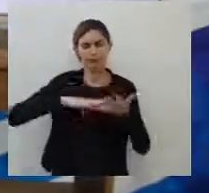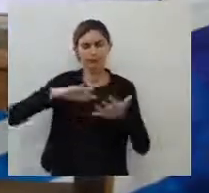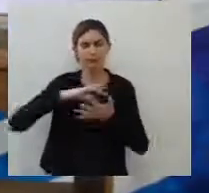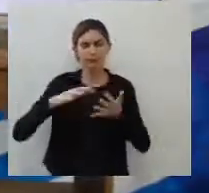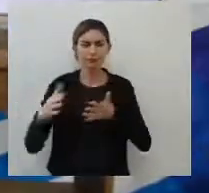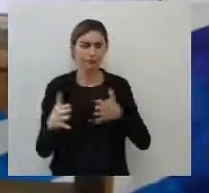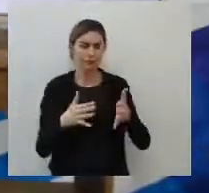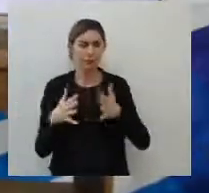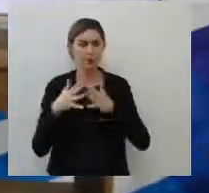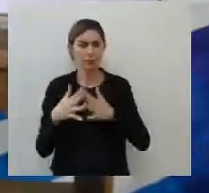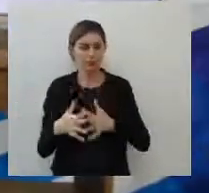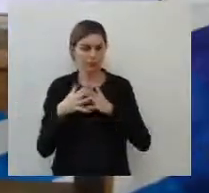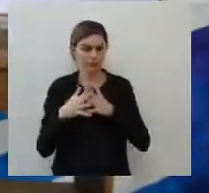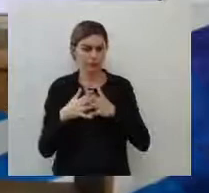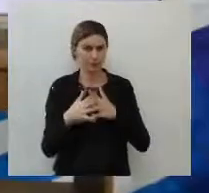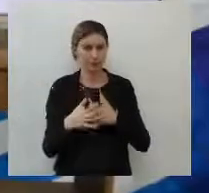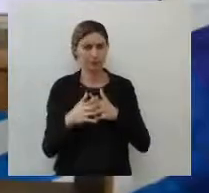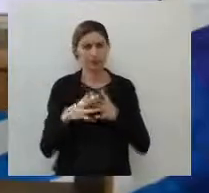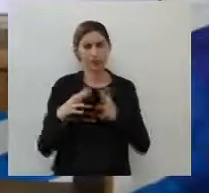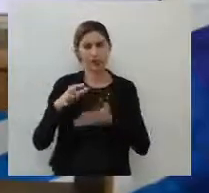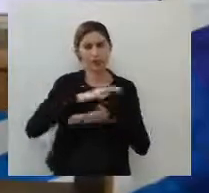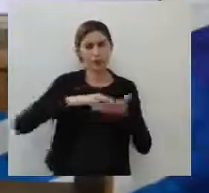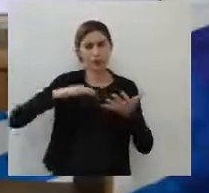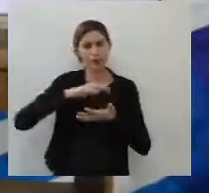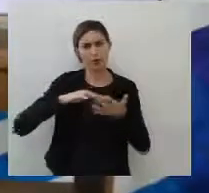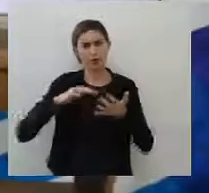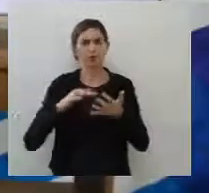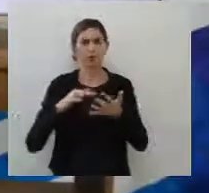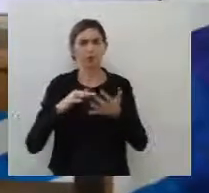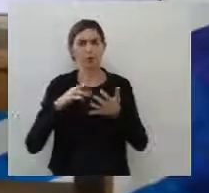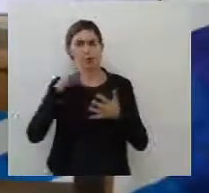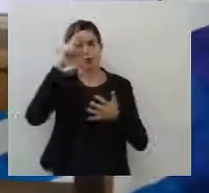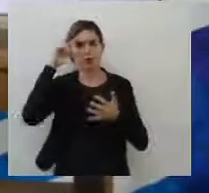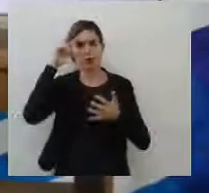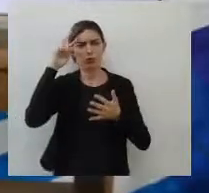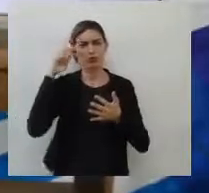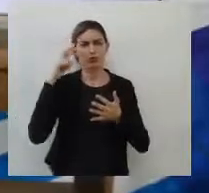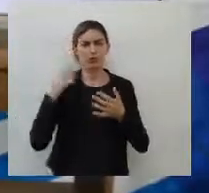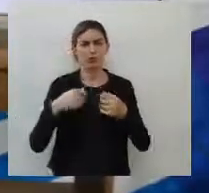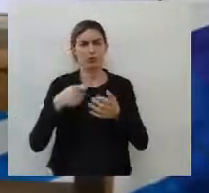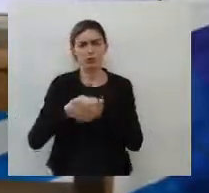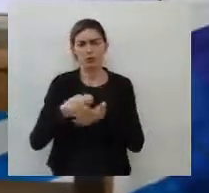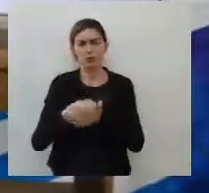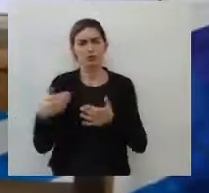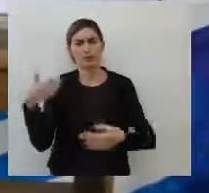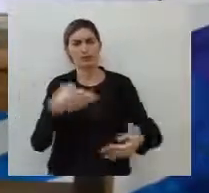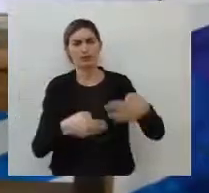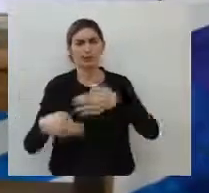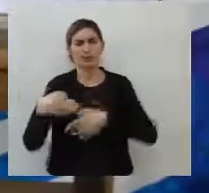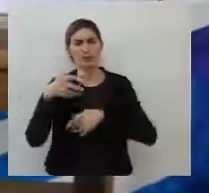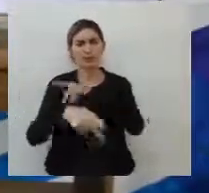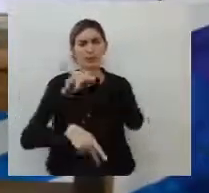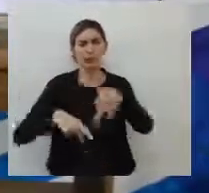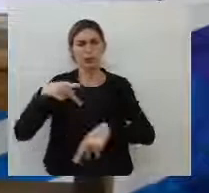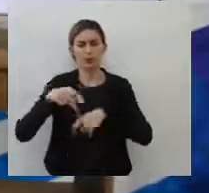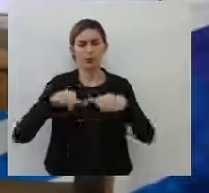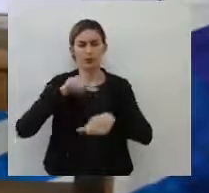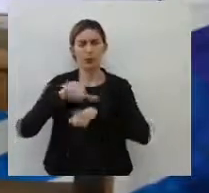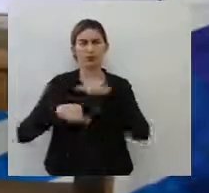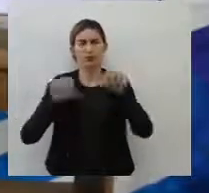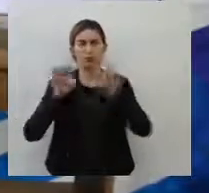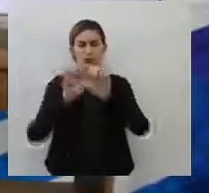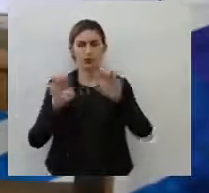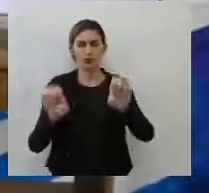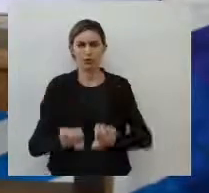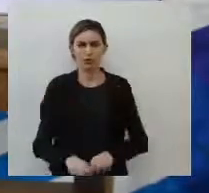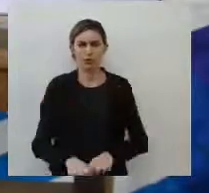meio complexo. Revolução, de uma forma histórica, exige a participação do povo, exige uma mudança na